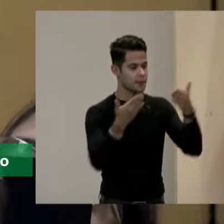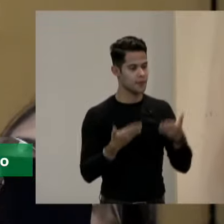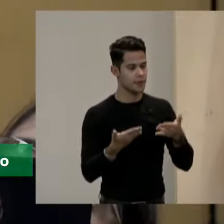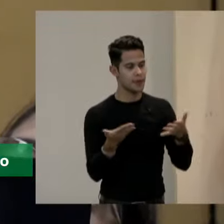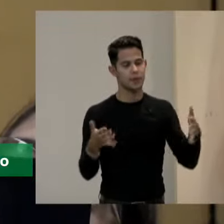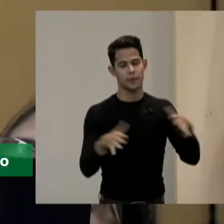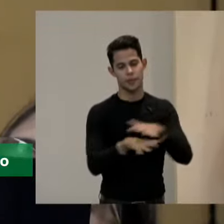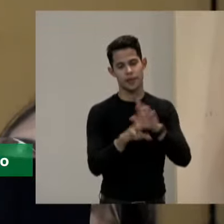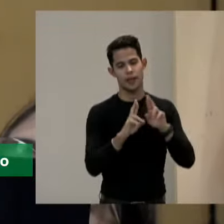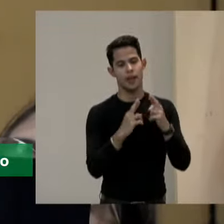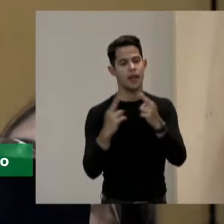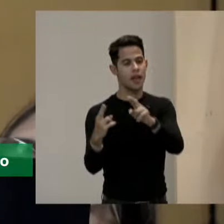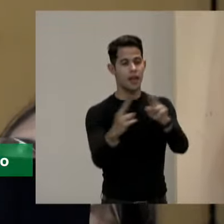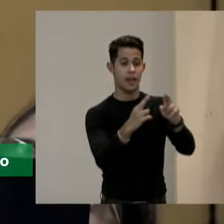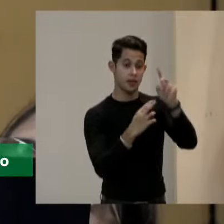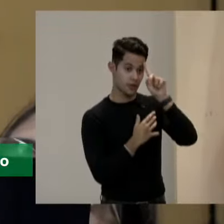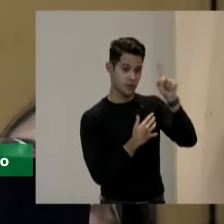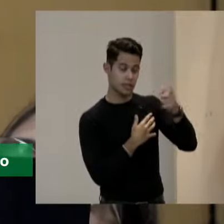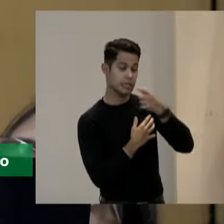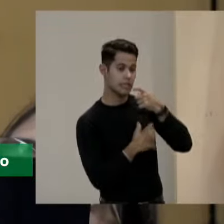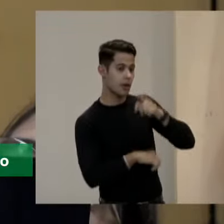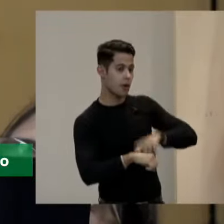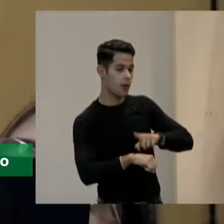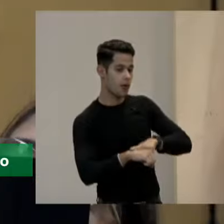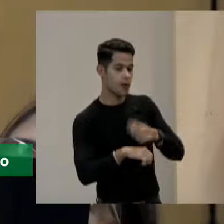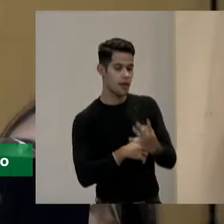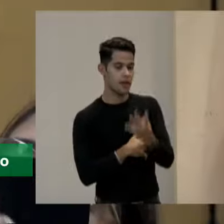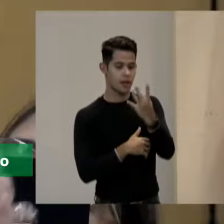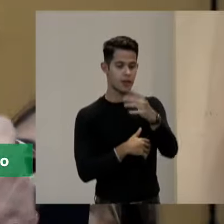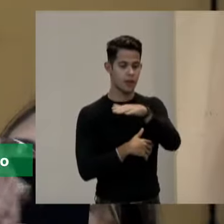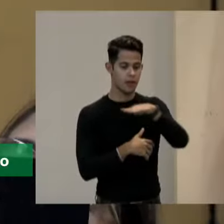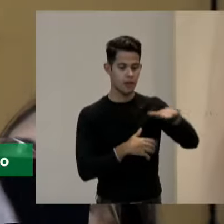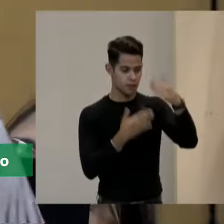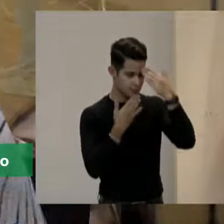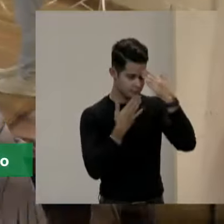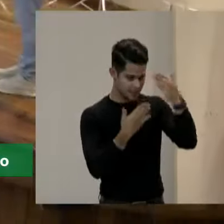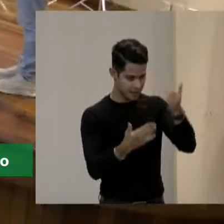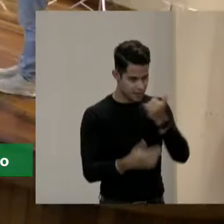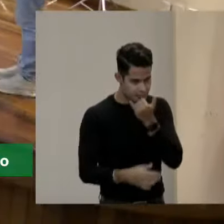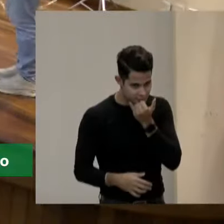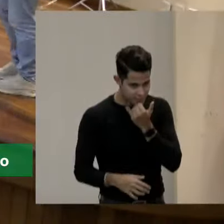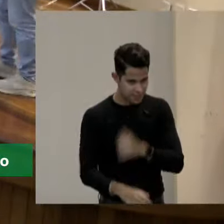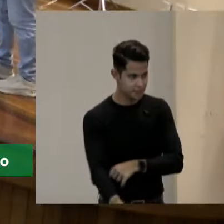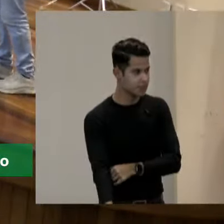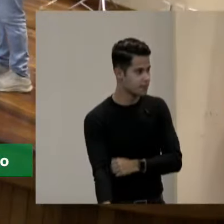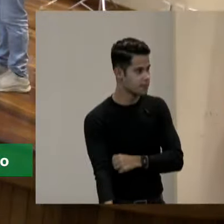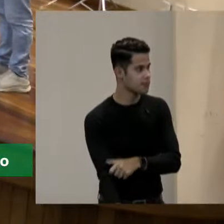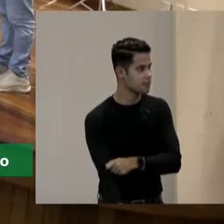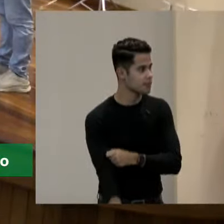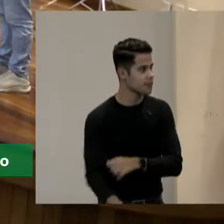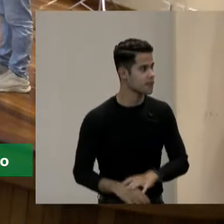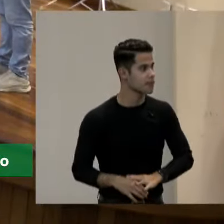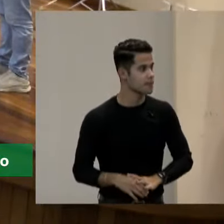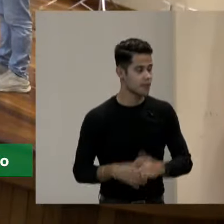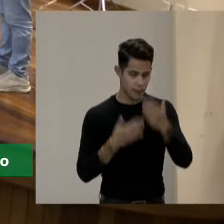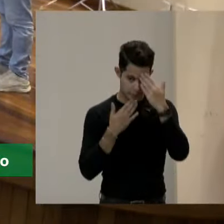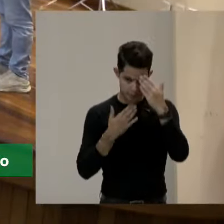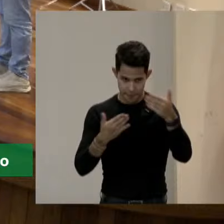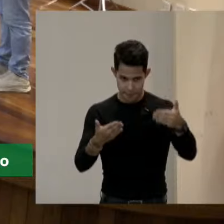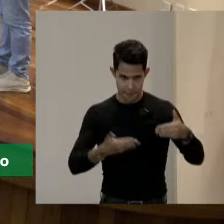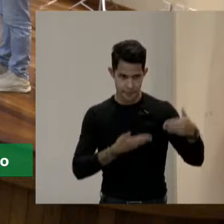Rede, sexta-feira, às 16h30. Muito obrigada, desculpem. Imagina, muito obrigado pelo